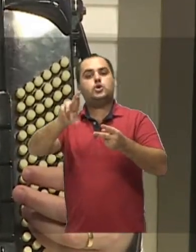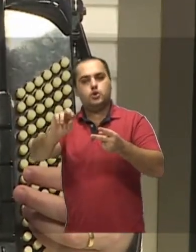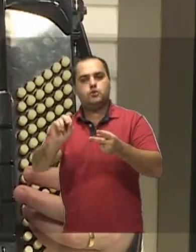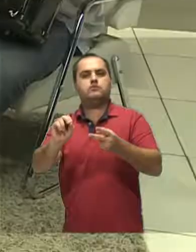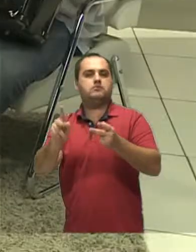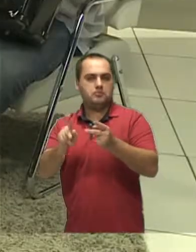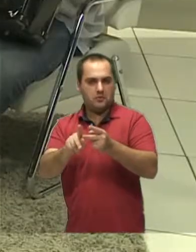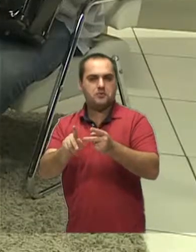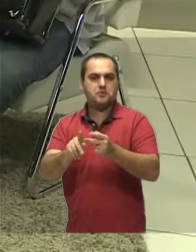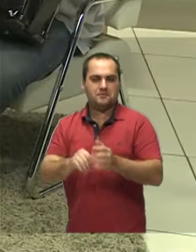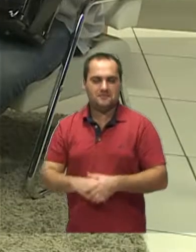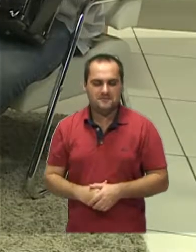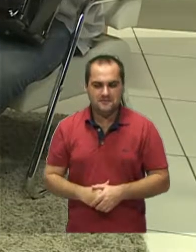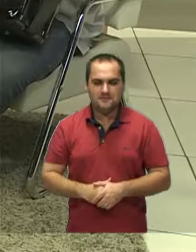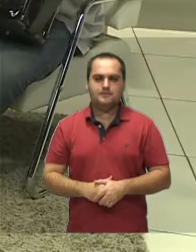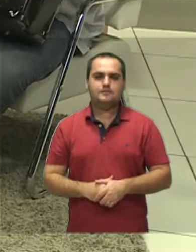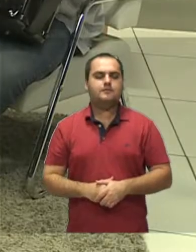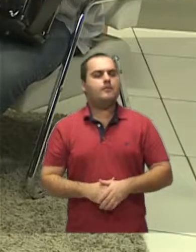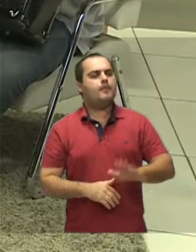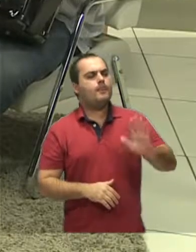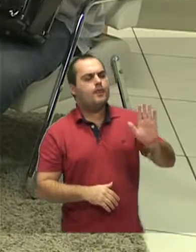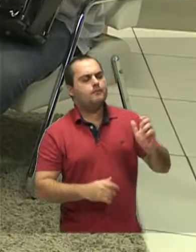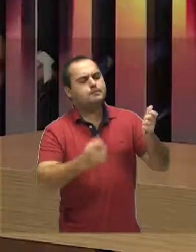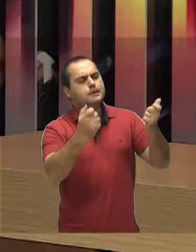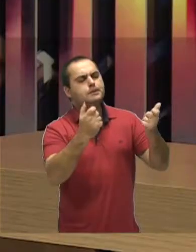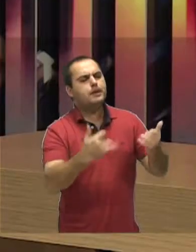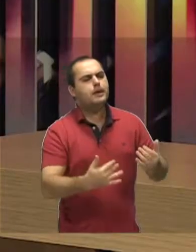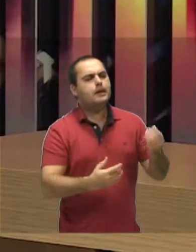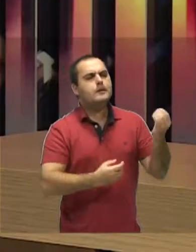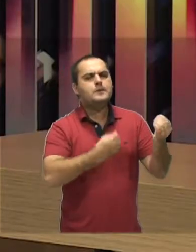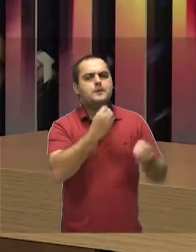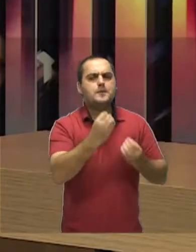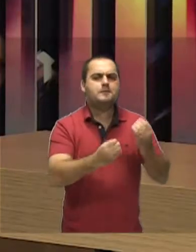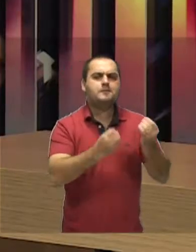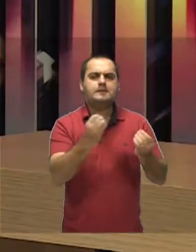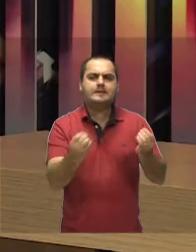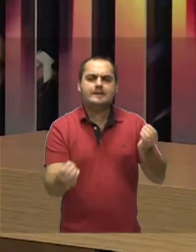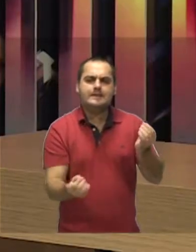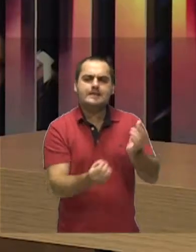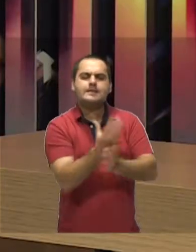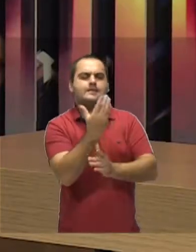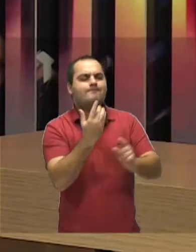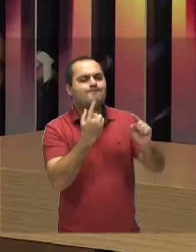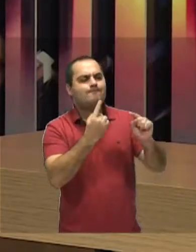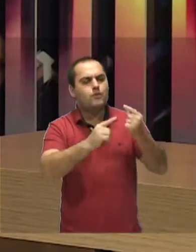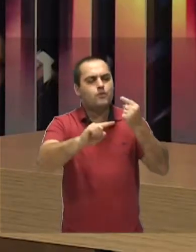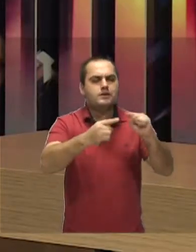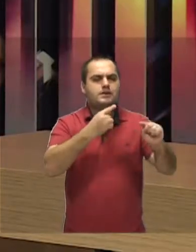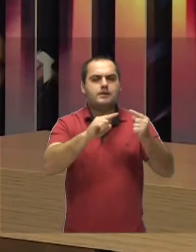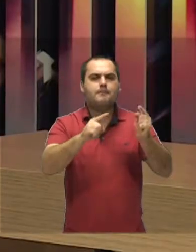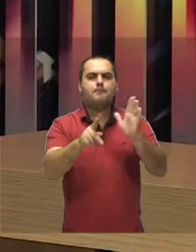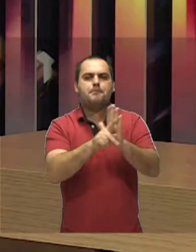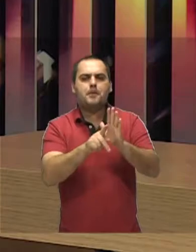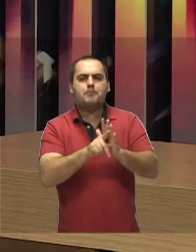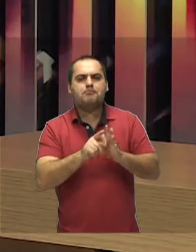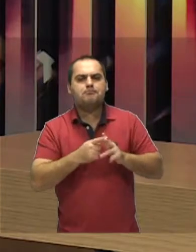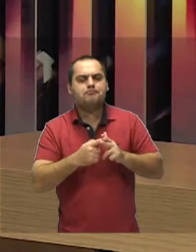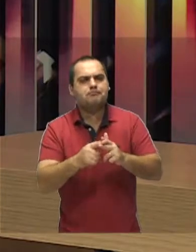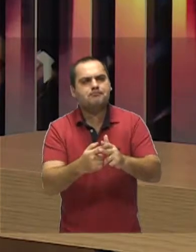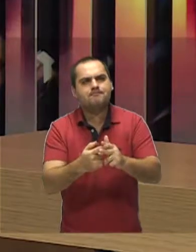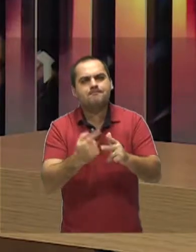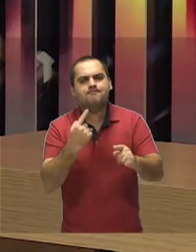mesmo. Né? E como é que é esse trabalho de compor, de compositor de músicas instrumentais,